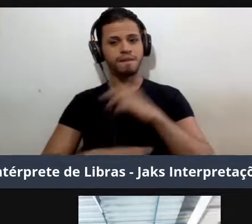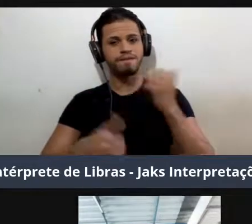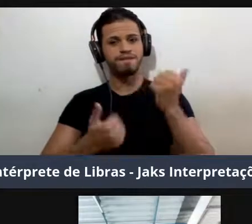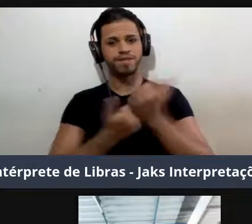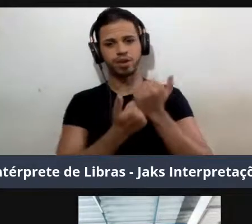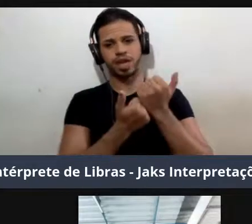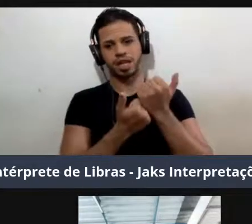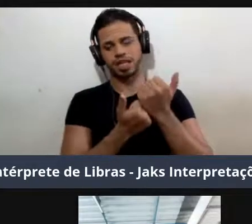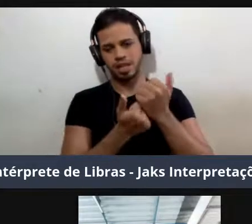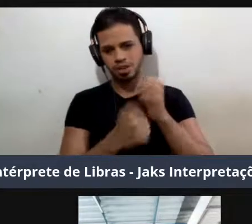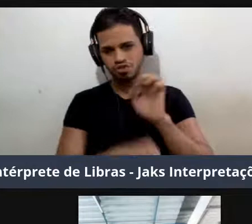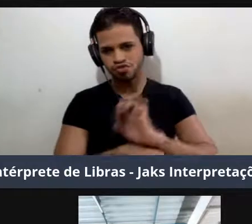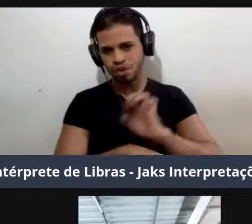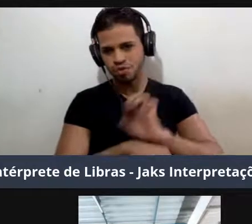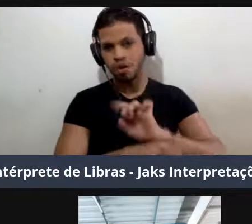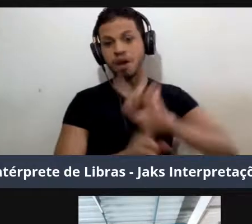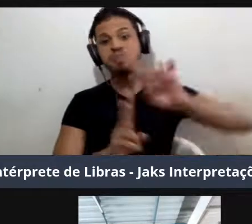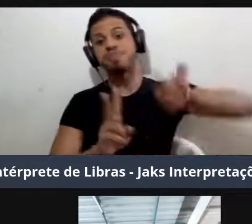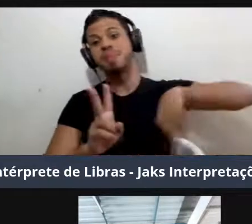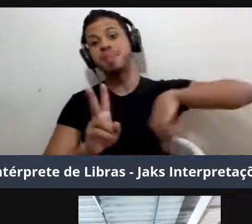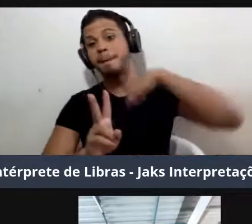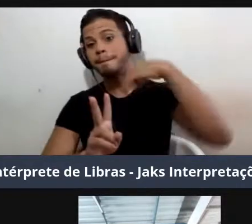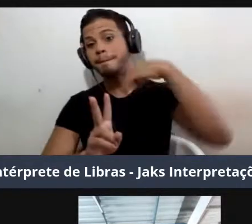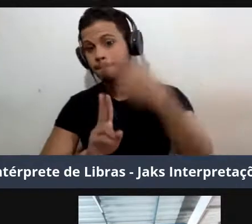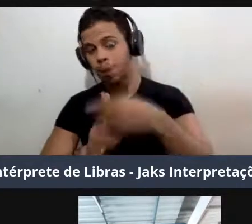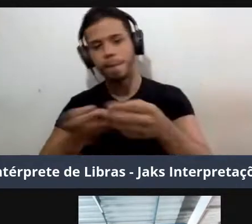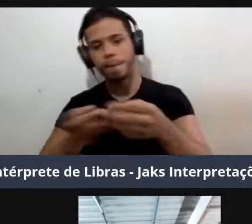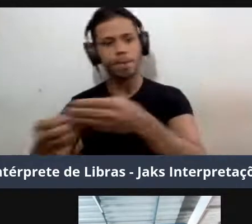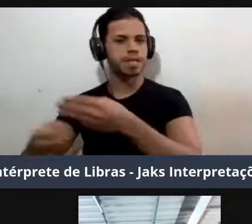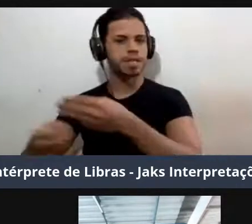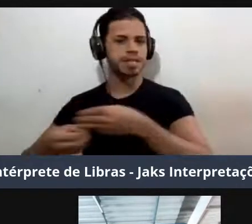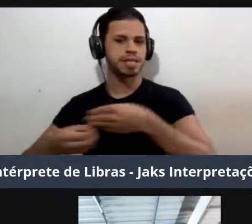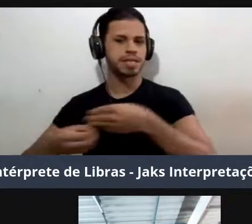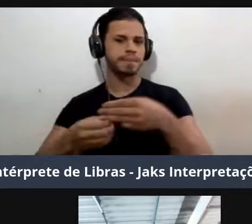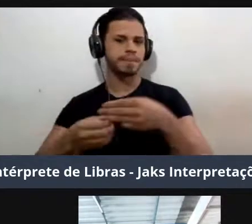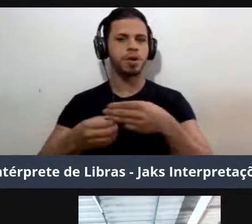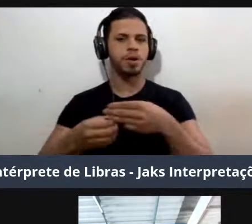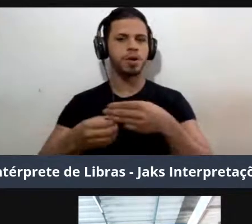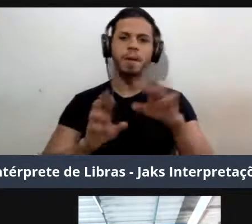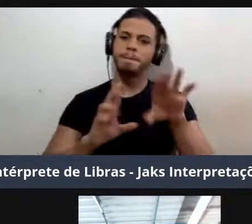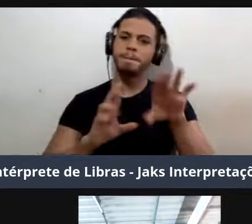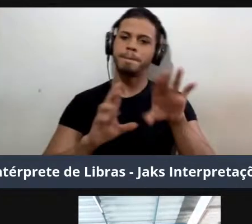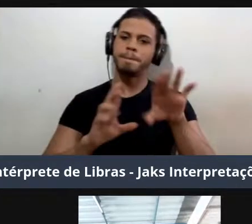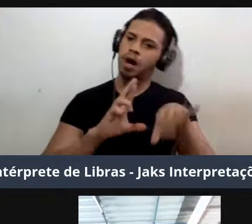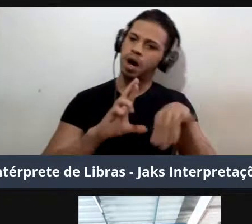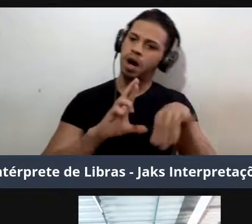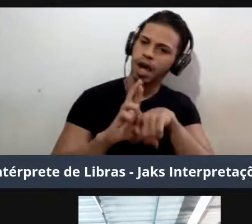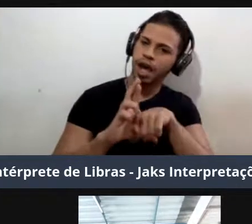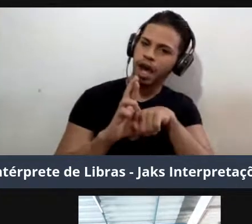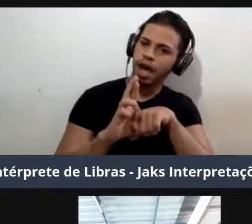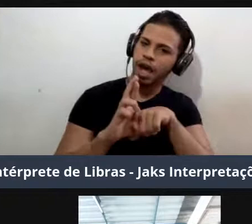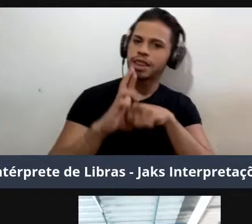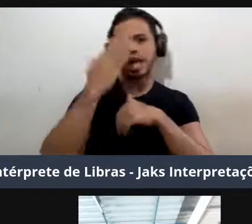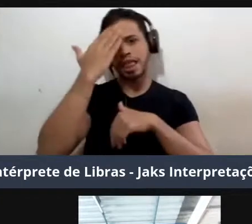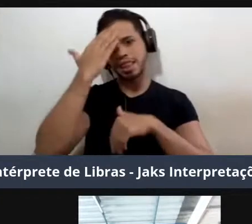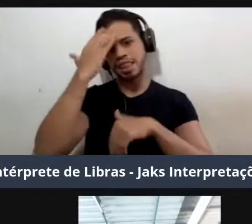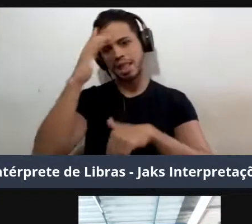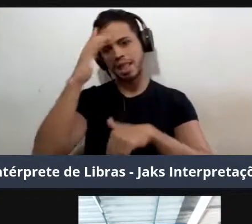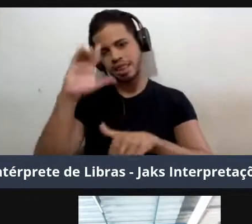para as municipais, vai para as redes, e graças a Deus foi aí que nasceu. E com essa